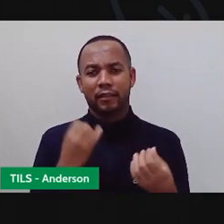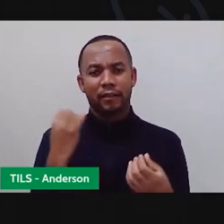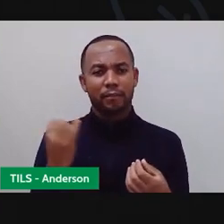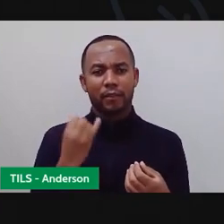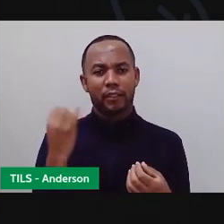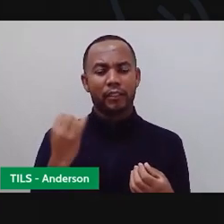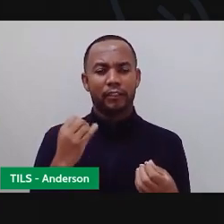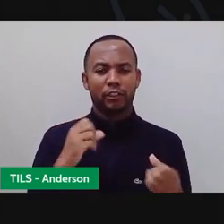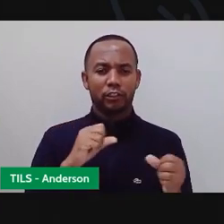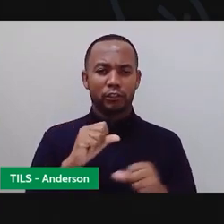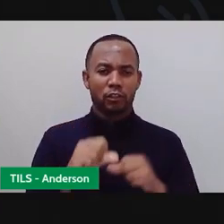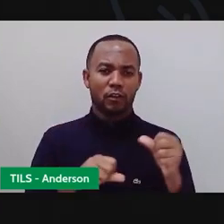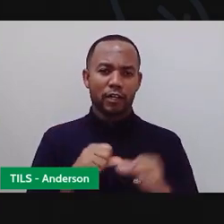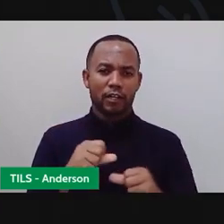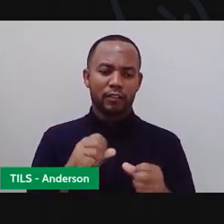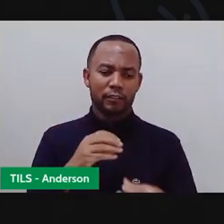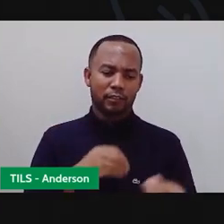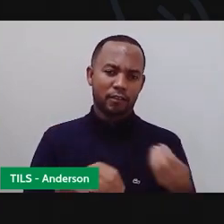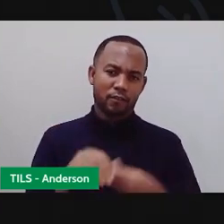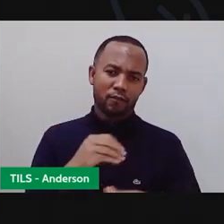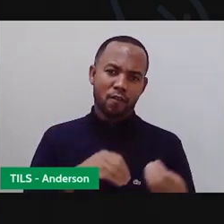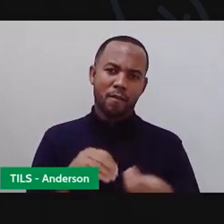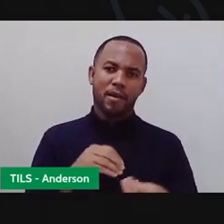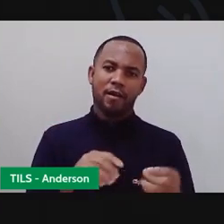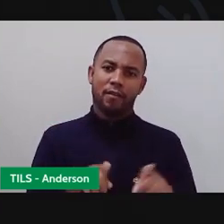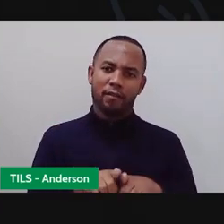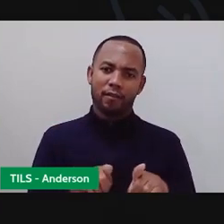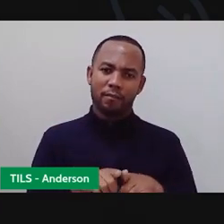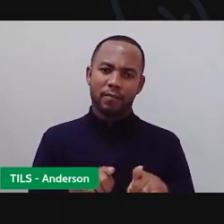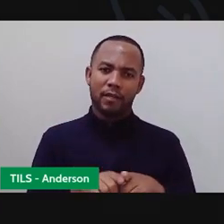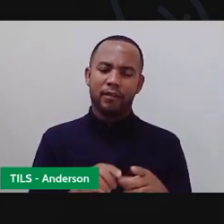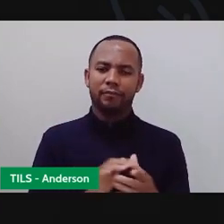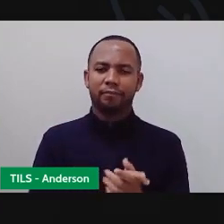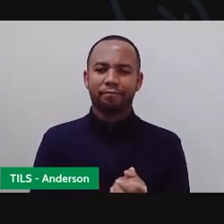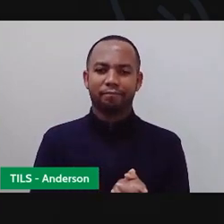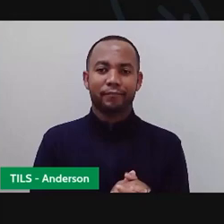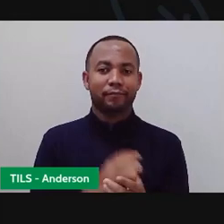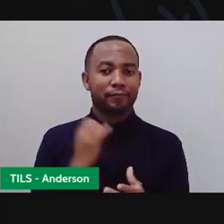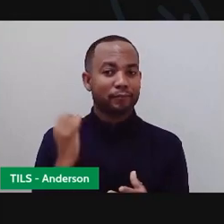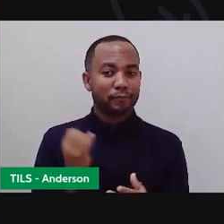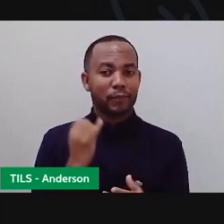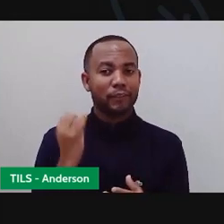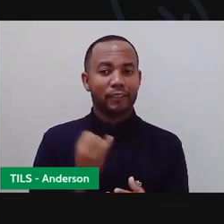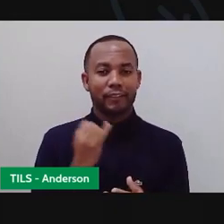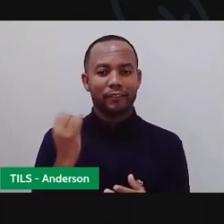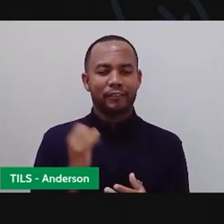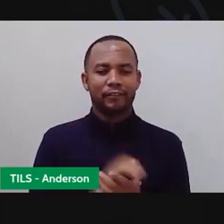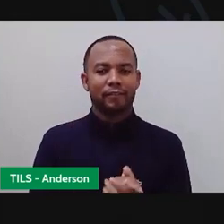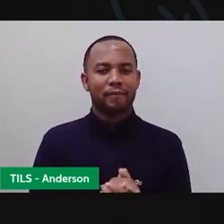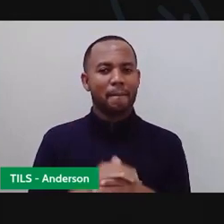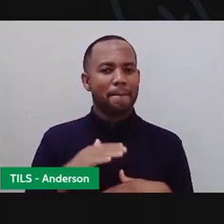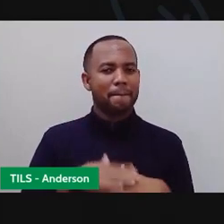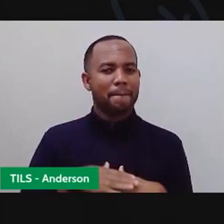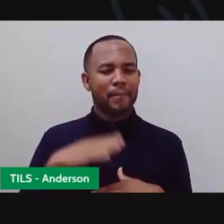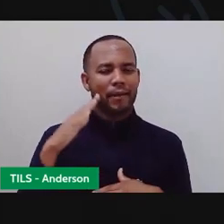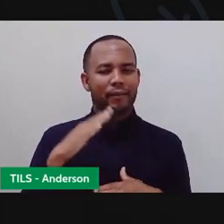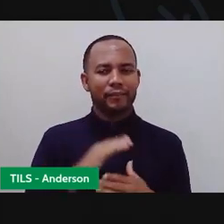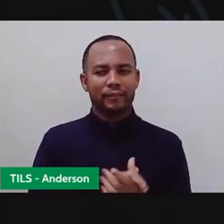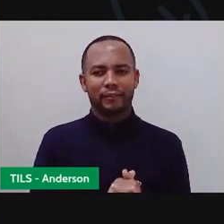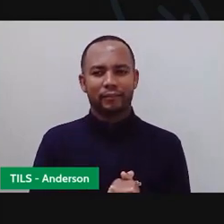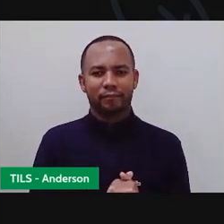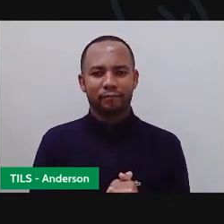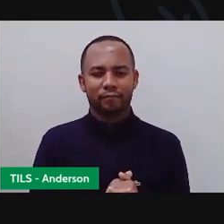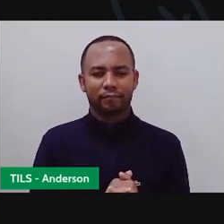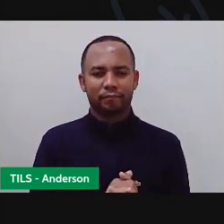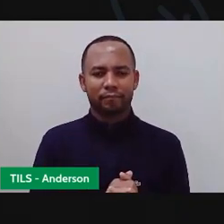vai fazer a formar isso que em dezena 10 vezes transforma isso em uma centena e dez centenas a gente vai transformar isso em